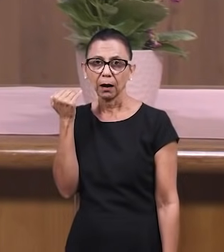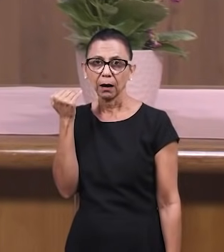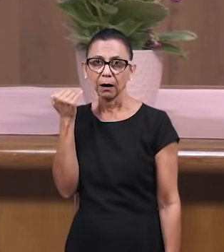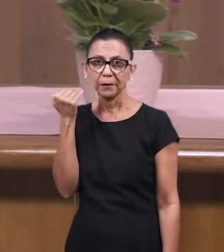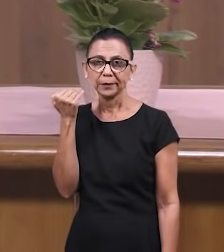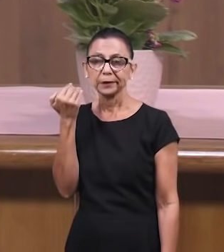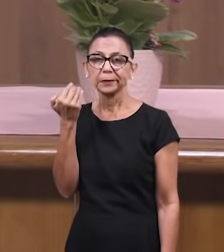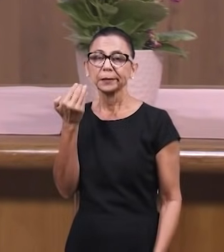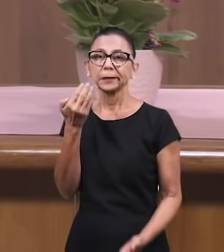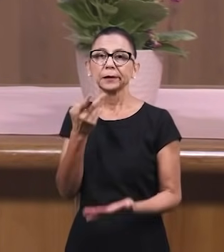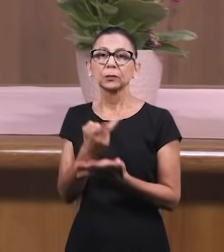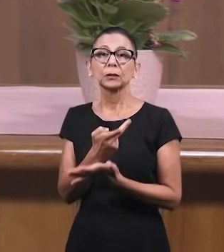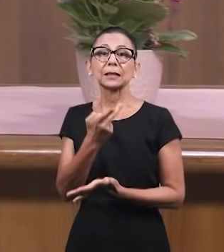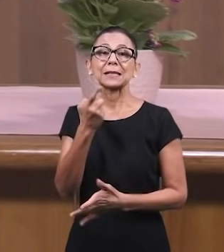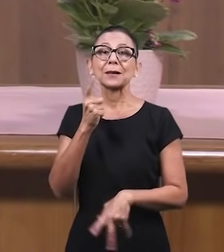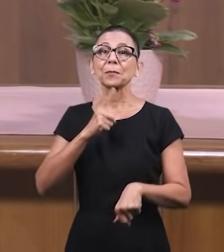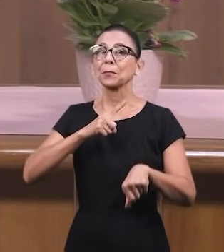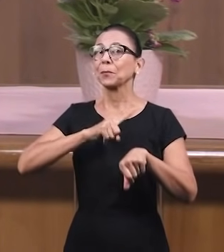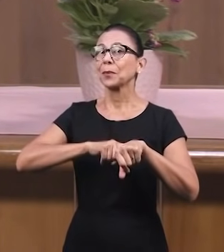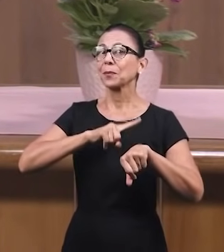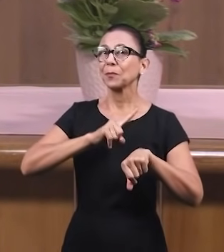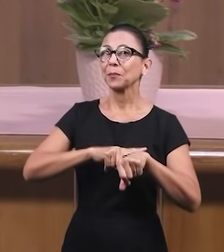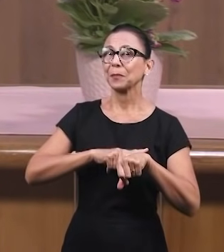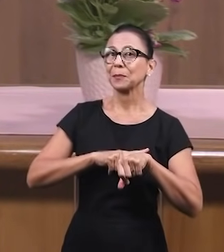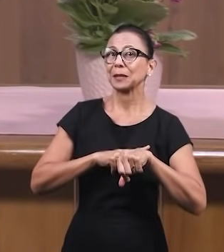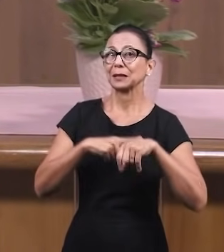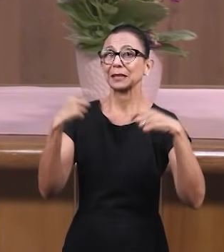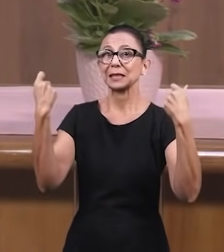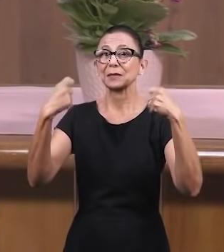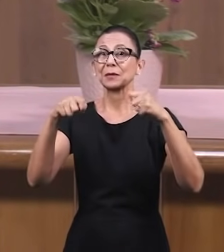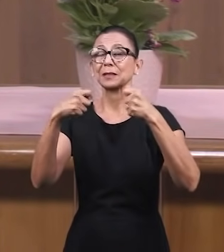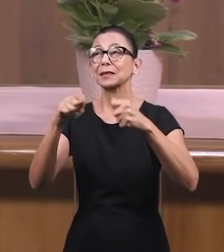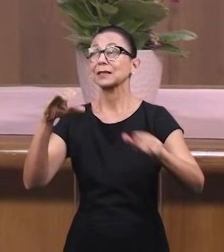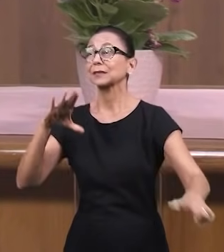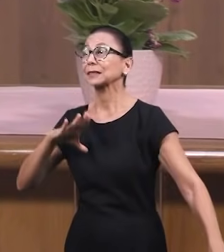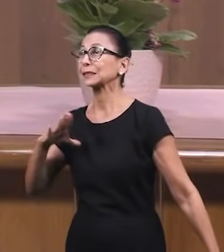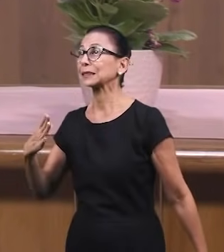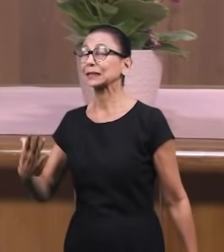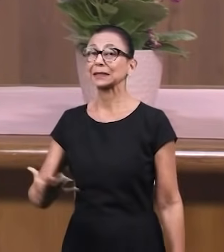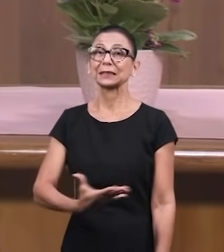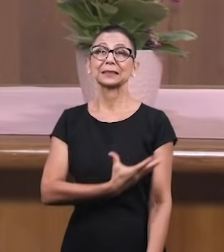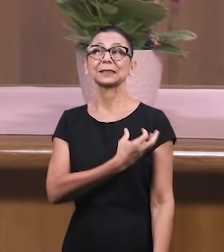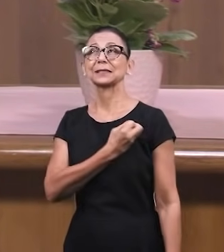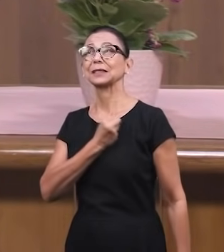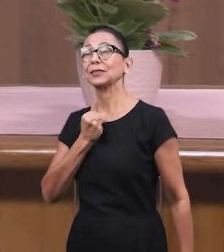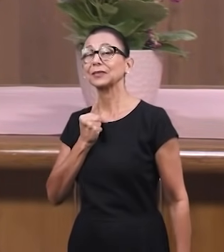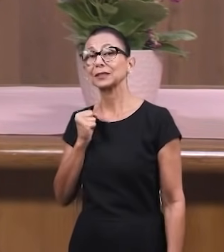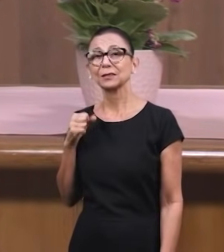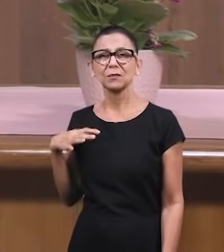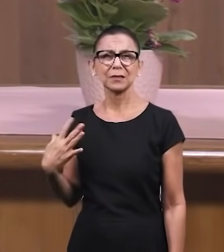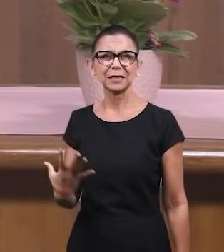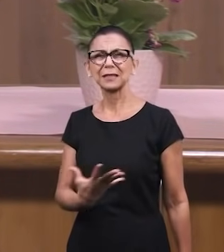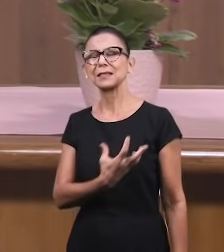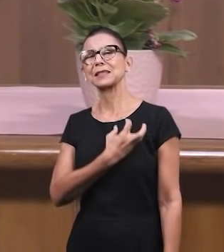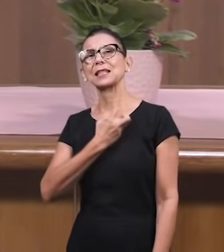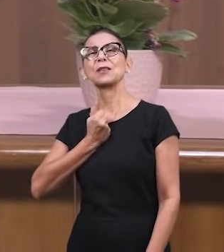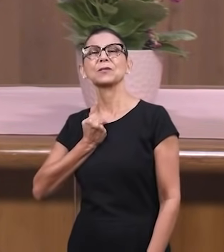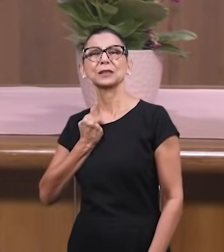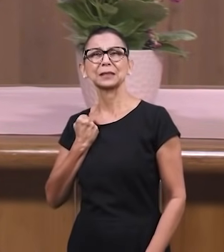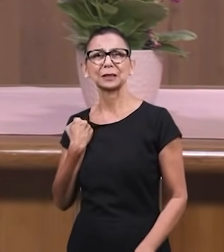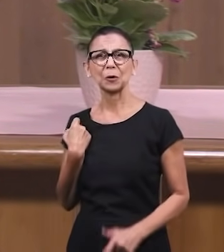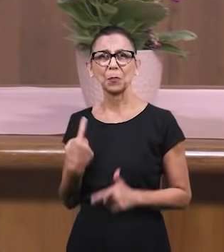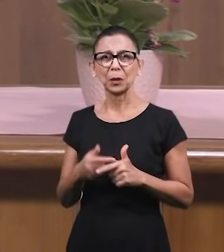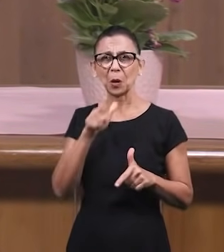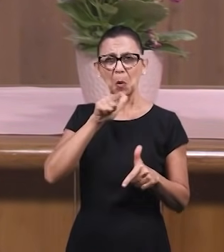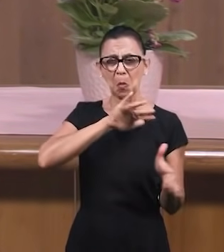salvação. Eles estavam no momento, então, que eles precisavam de um salvador diante daquela circunstância que o